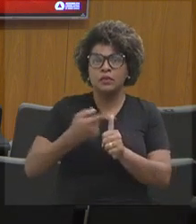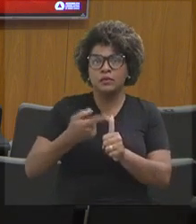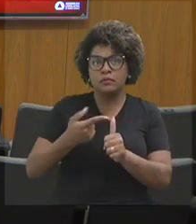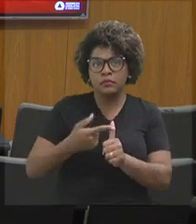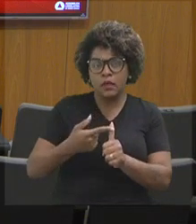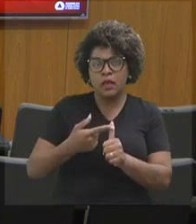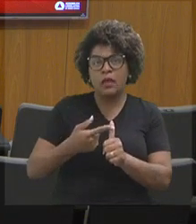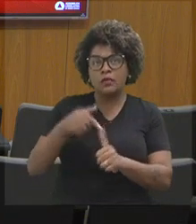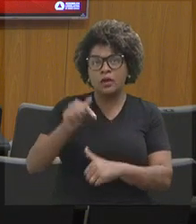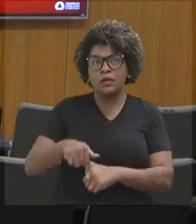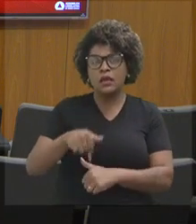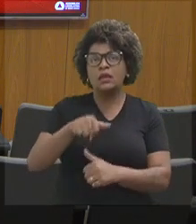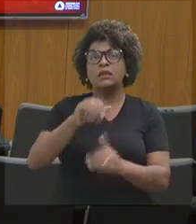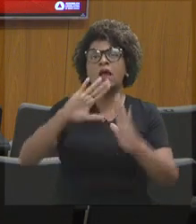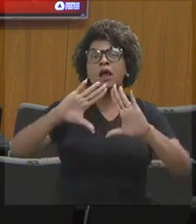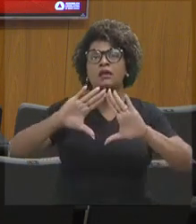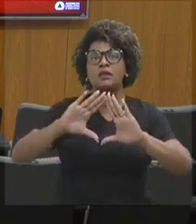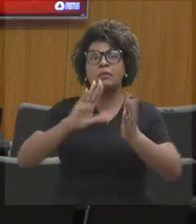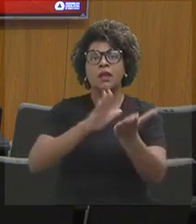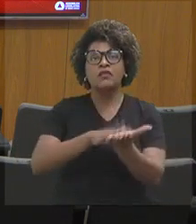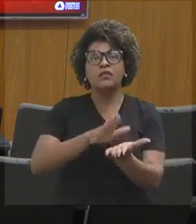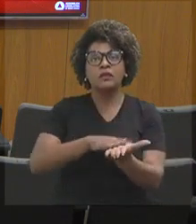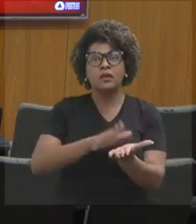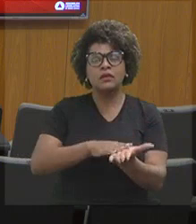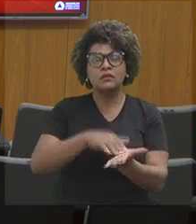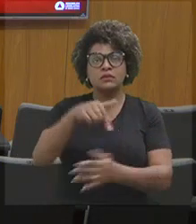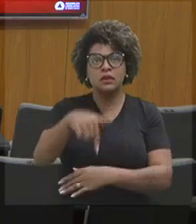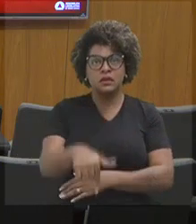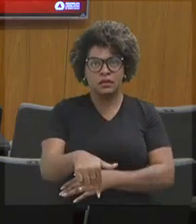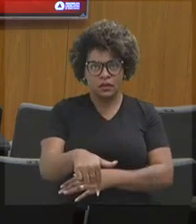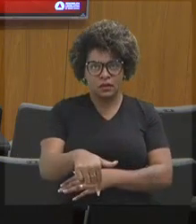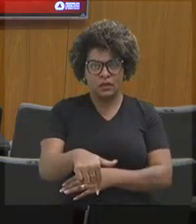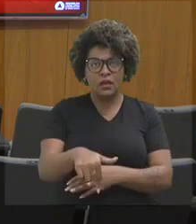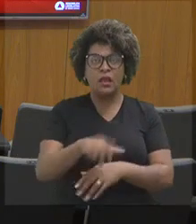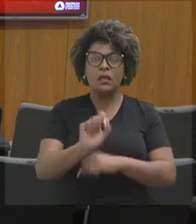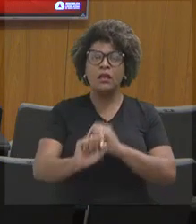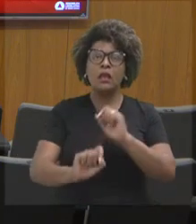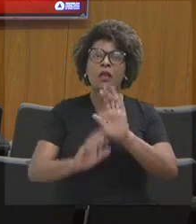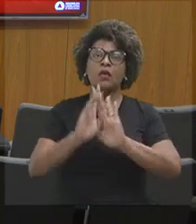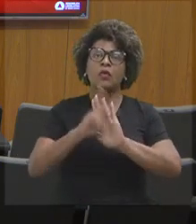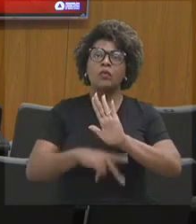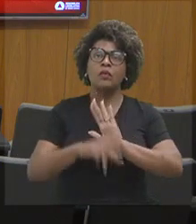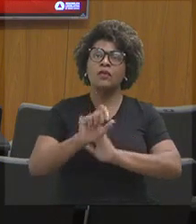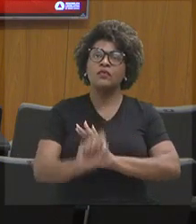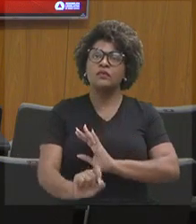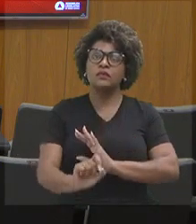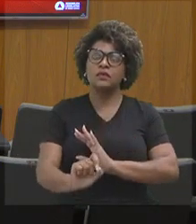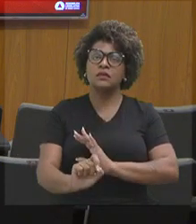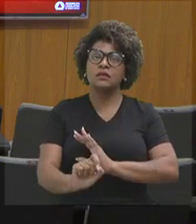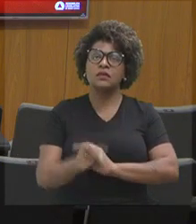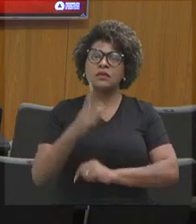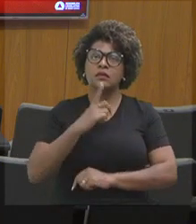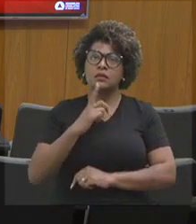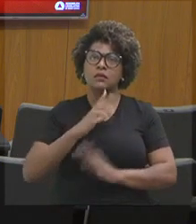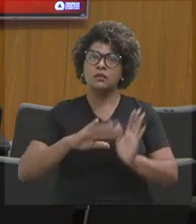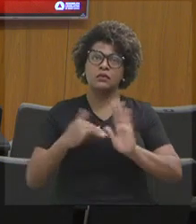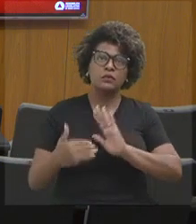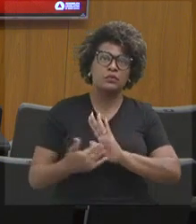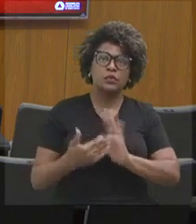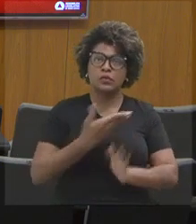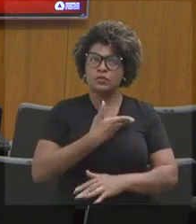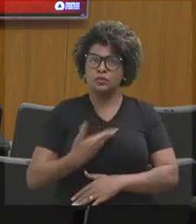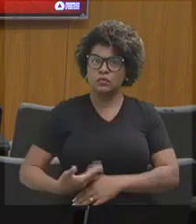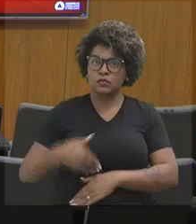Prestação de Contas da 20ª Legislatura, processo do qual dirigentes de órgãos e entidades de administração pública